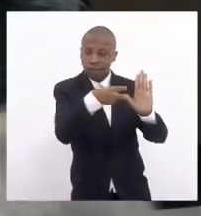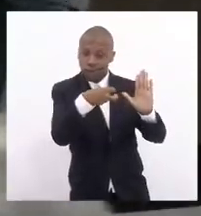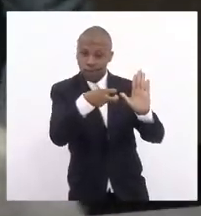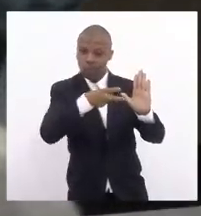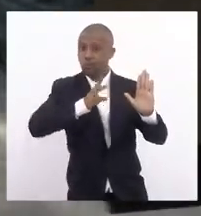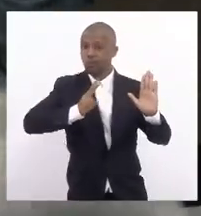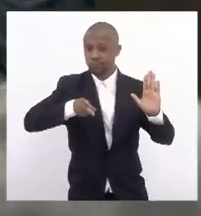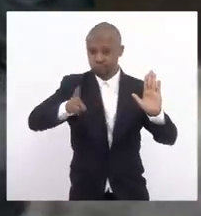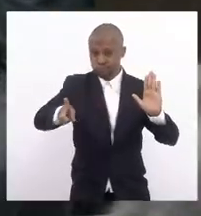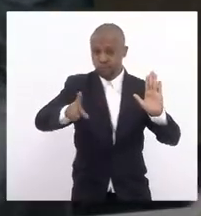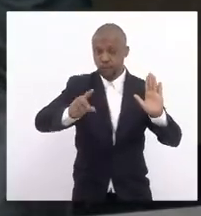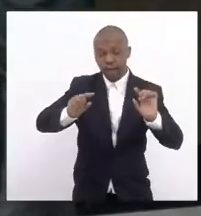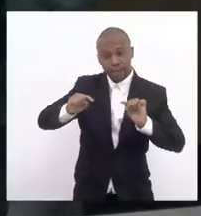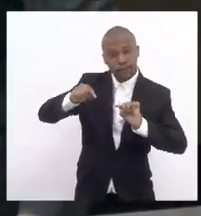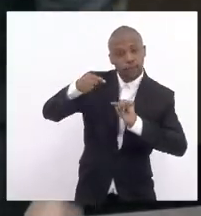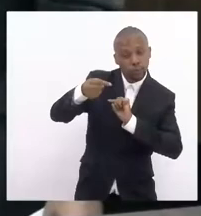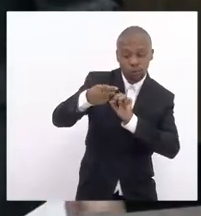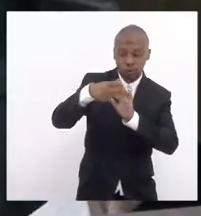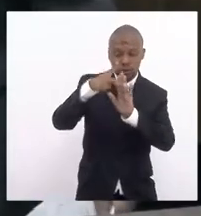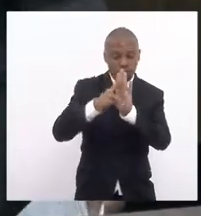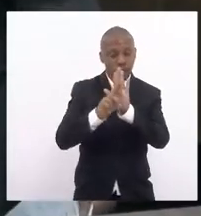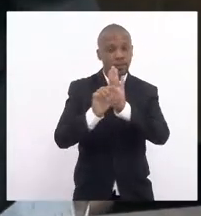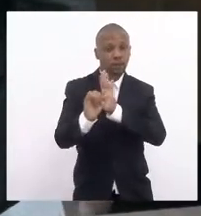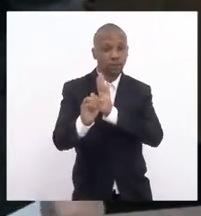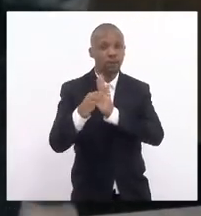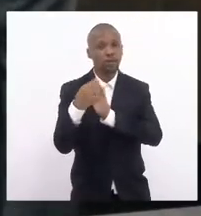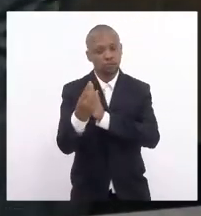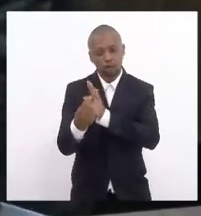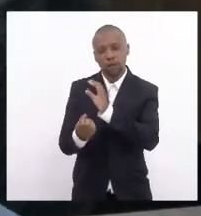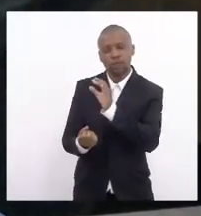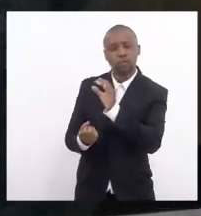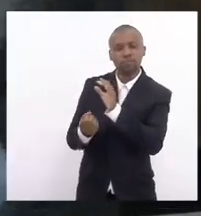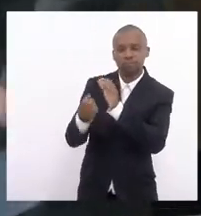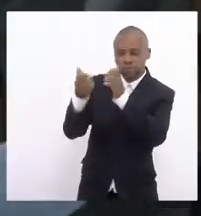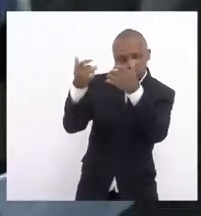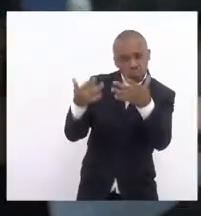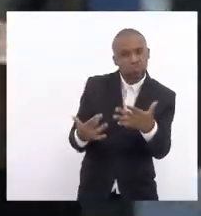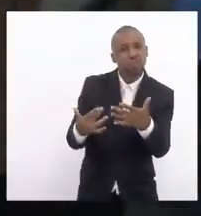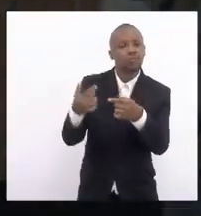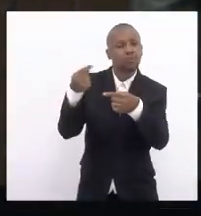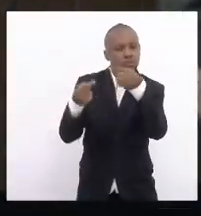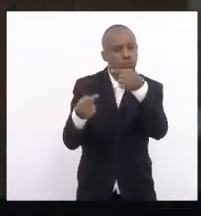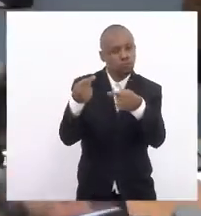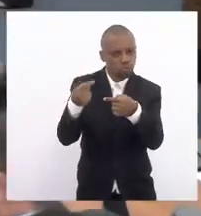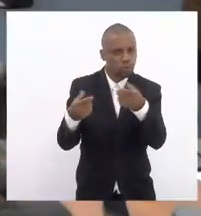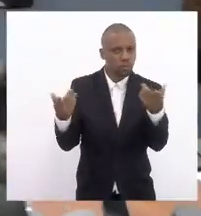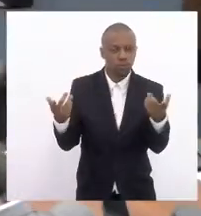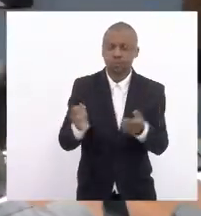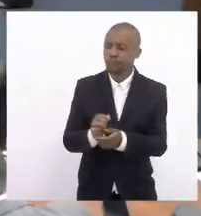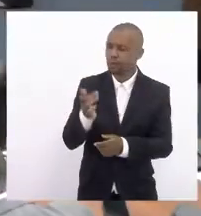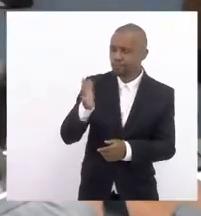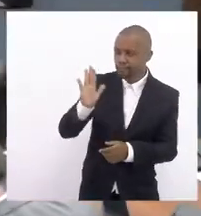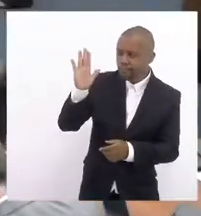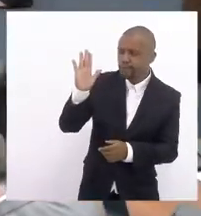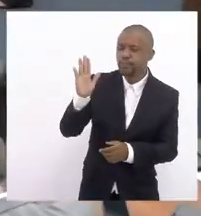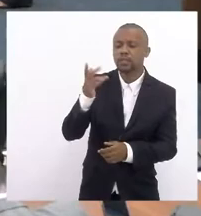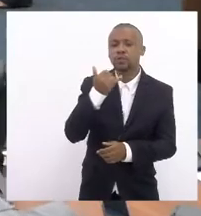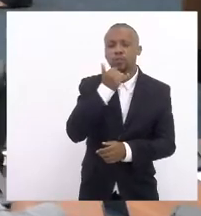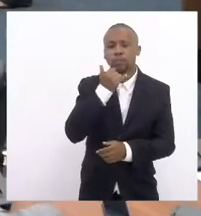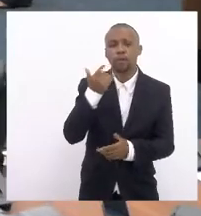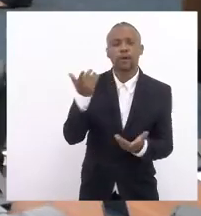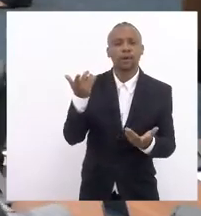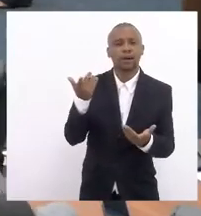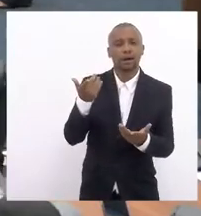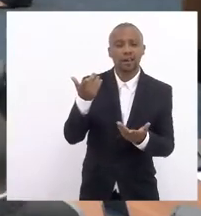depois discutimos isso no próximo projeto, que é o projeto do refis. Então, pelo que entendi, presidente, por gentileza pela ordem, pelo que